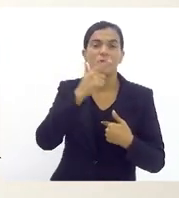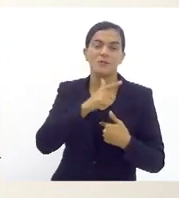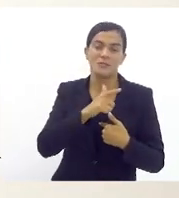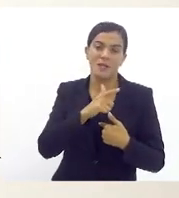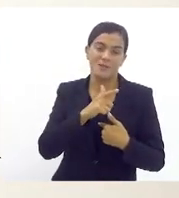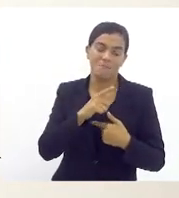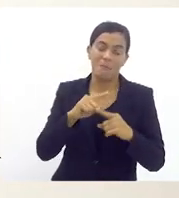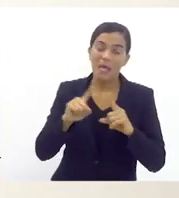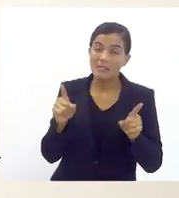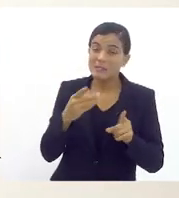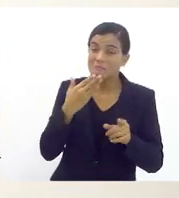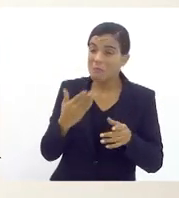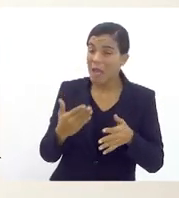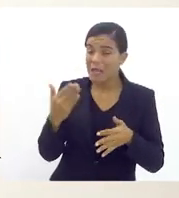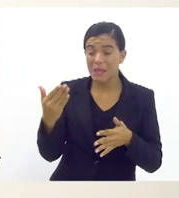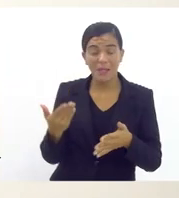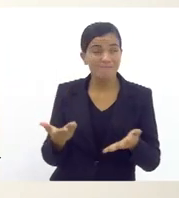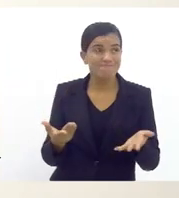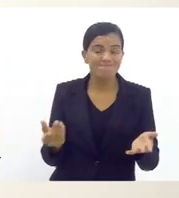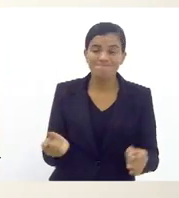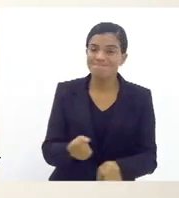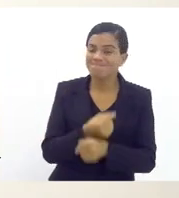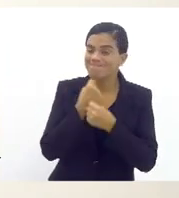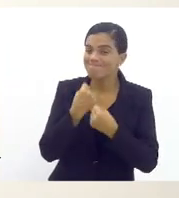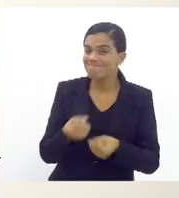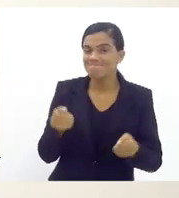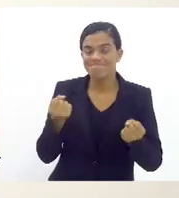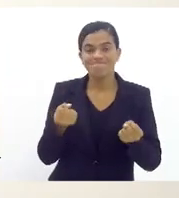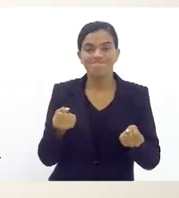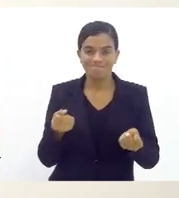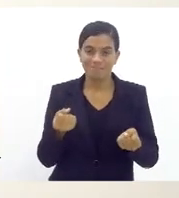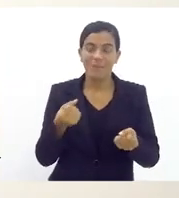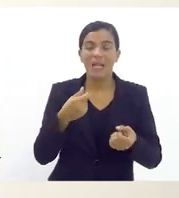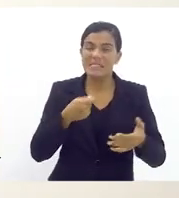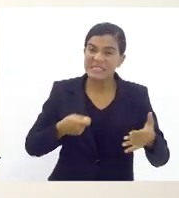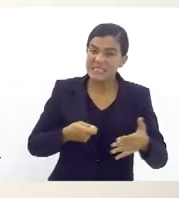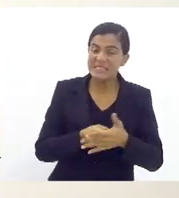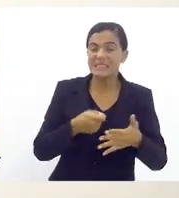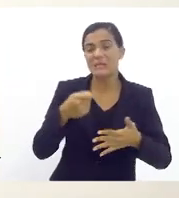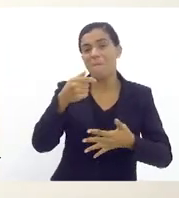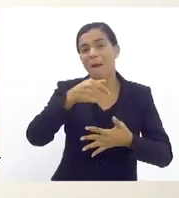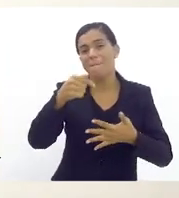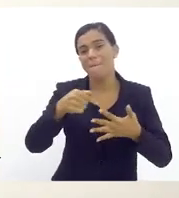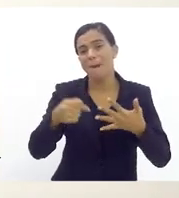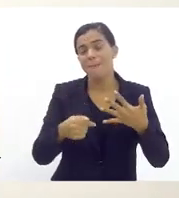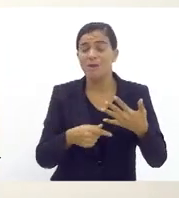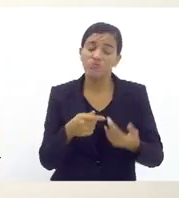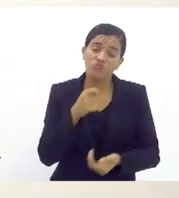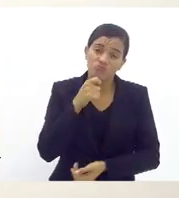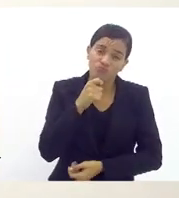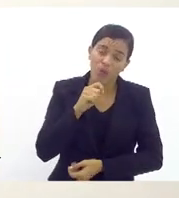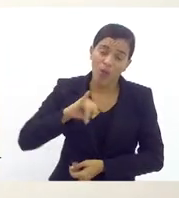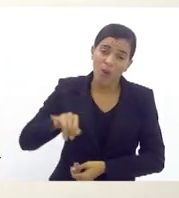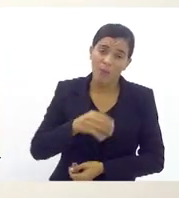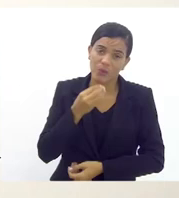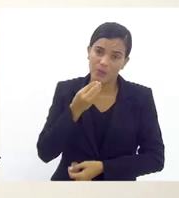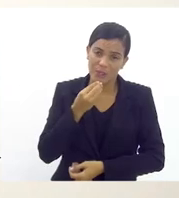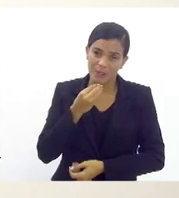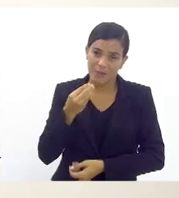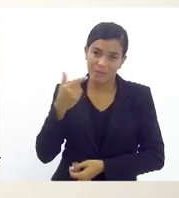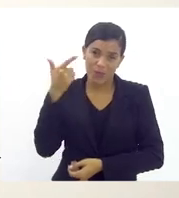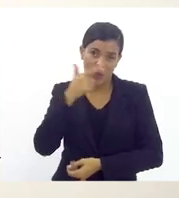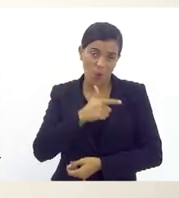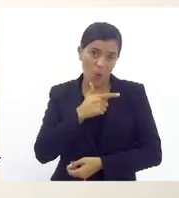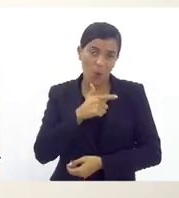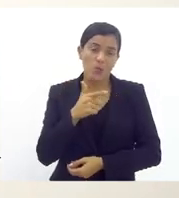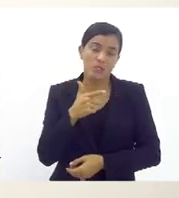coisas absurdas, né? Que essas pessoas não têm toda essa qualificação que eles exigem, porque elas não têm oportunidade. Eu consegui, a trancos e